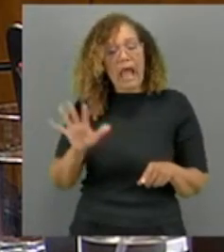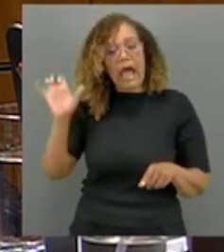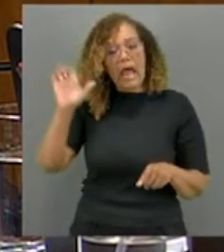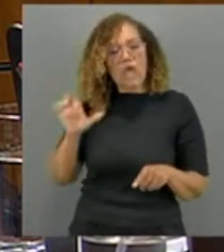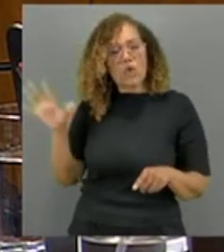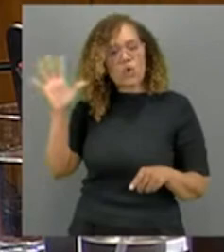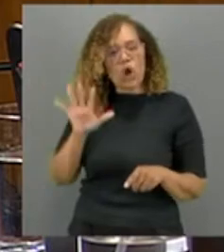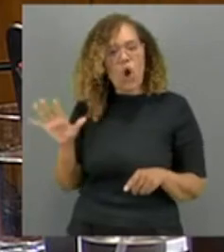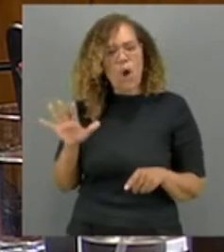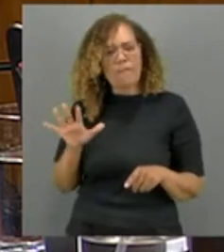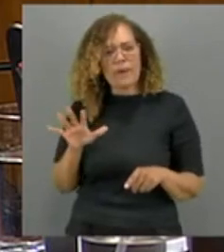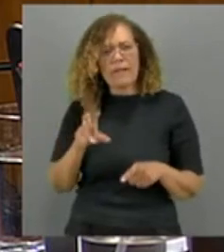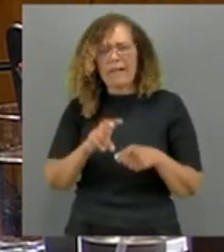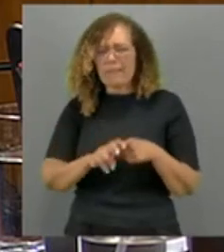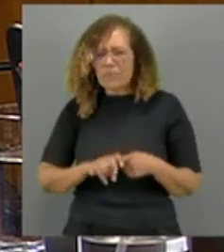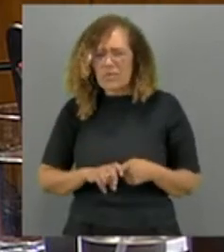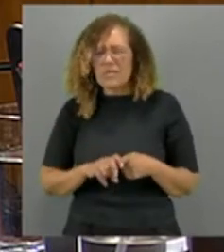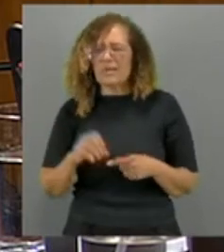Isso é tão grave